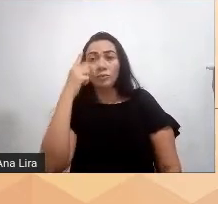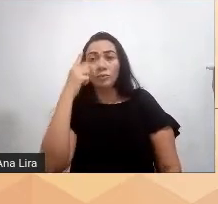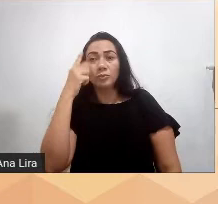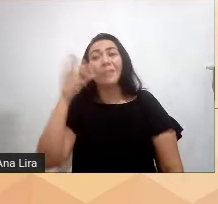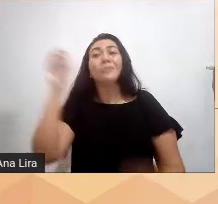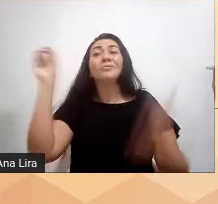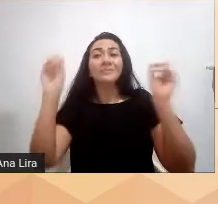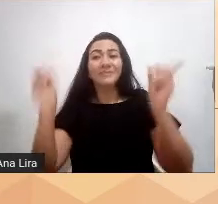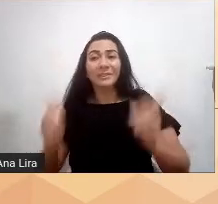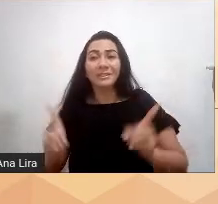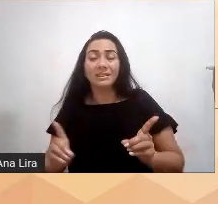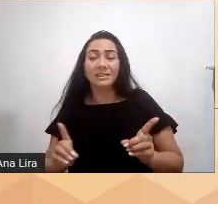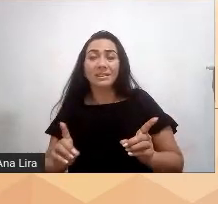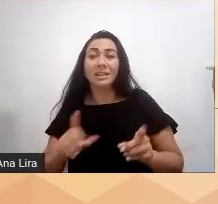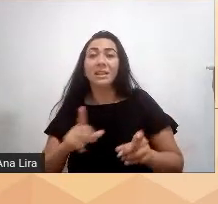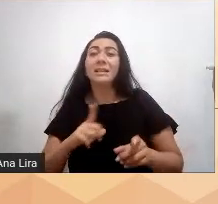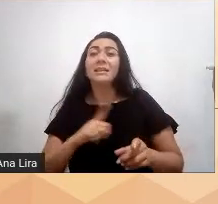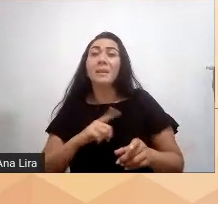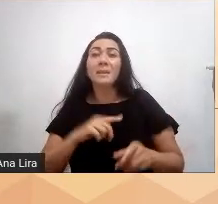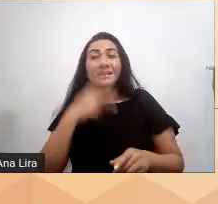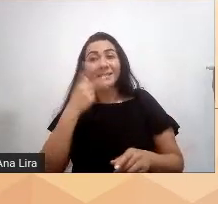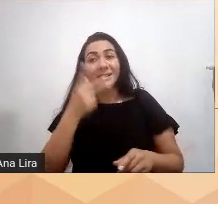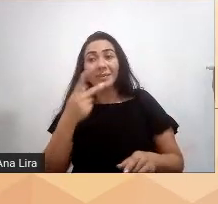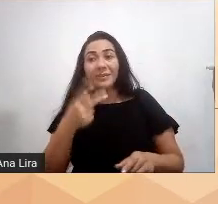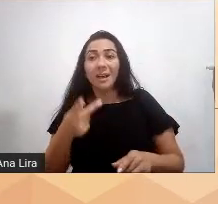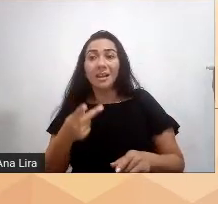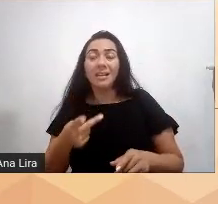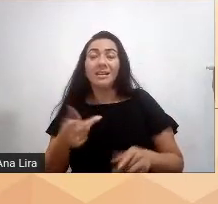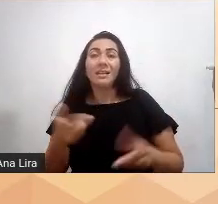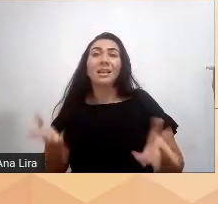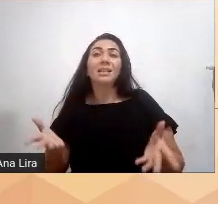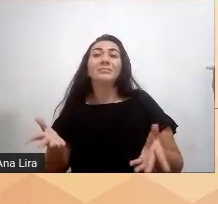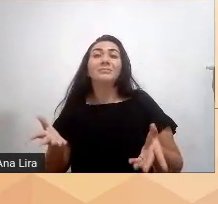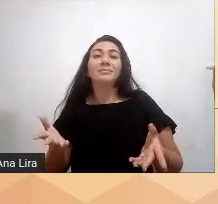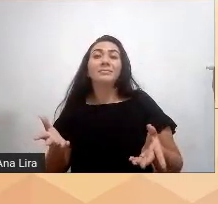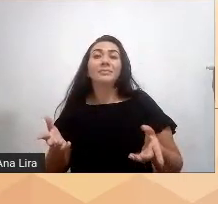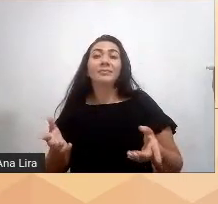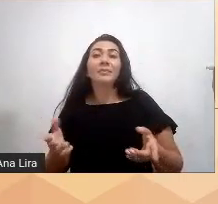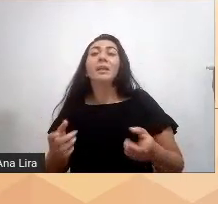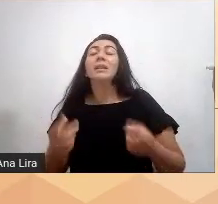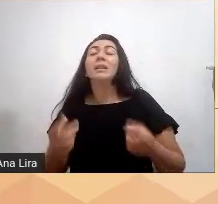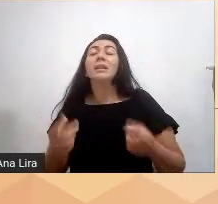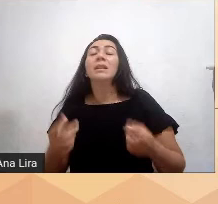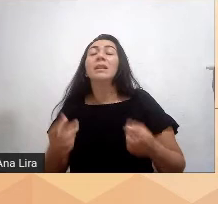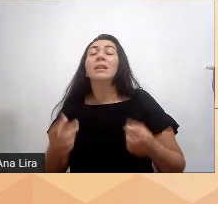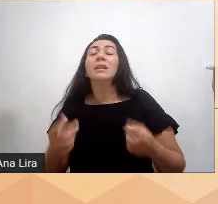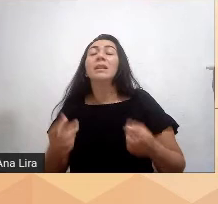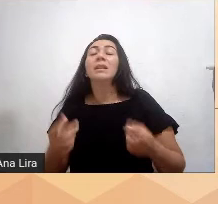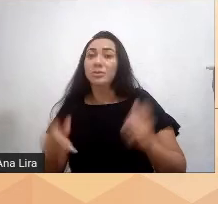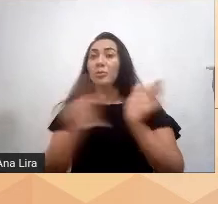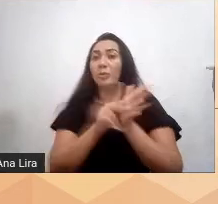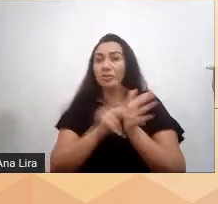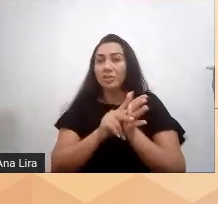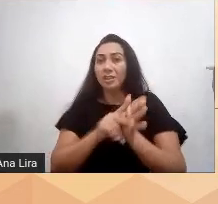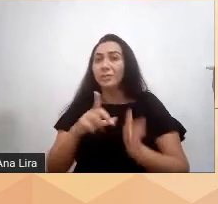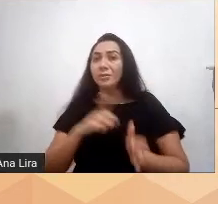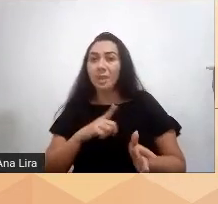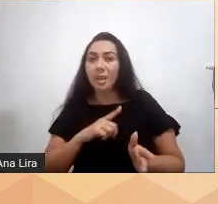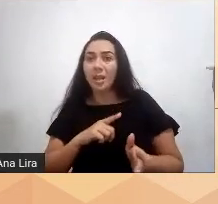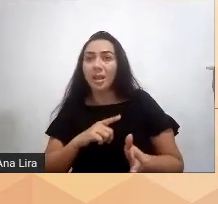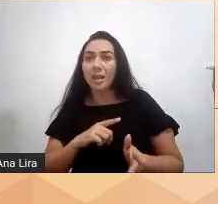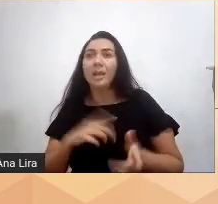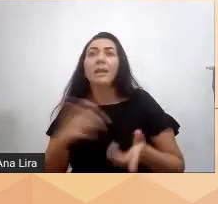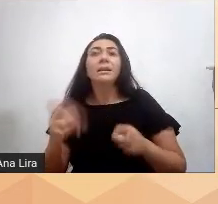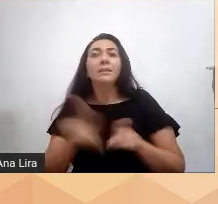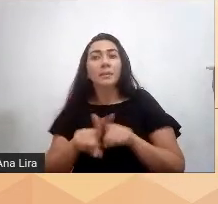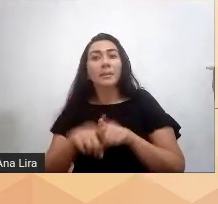cognitiva. Né? Então, eles estão trabalhando uma medida de ação para cada produto. Então, vou dar um exemplo para vocês, de